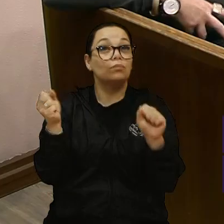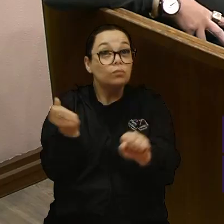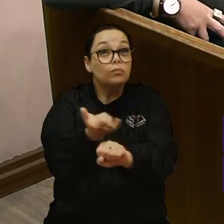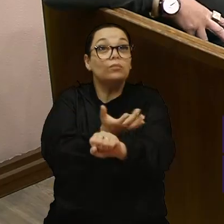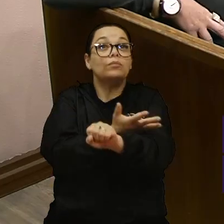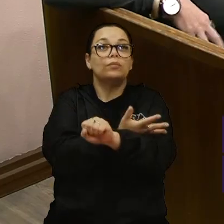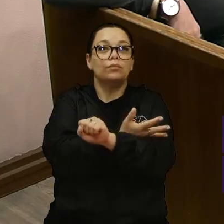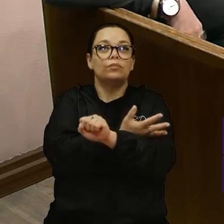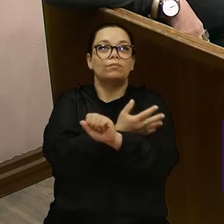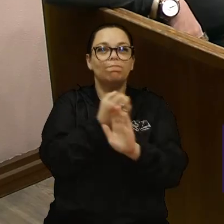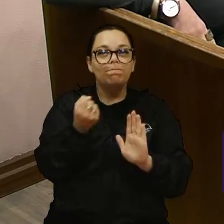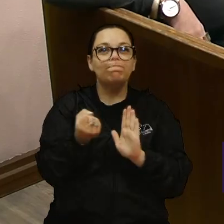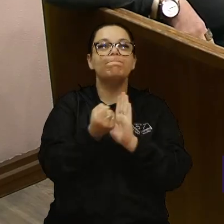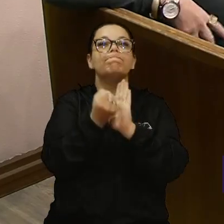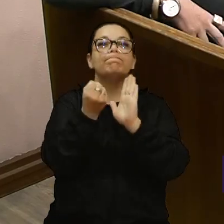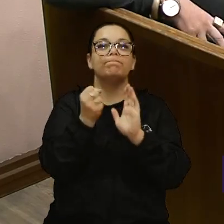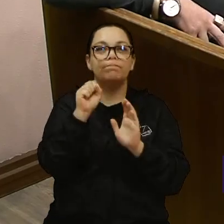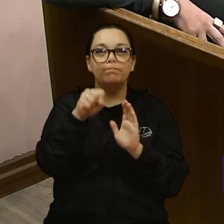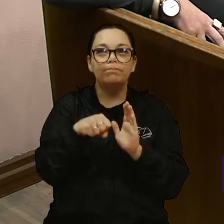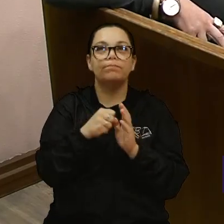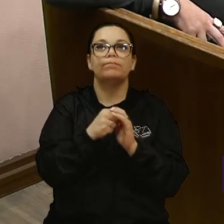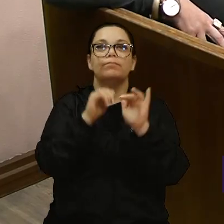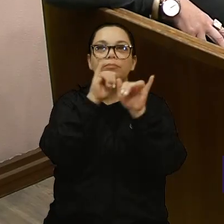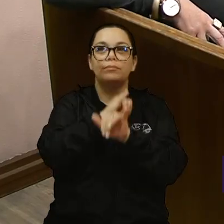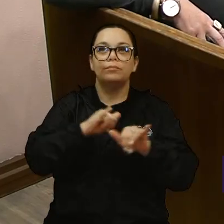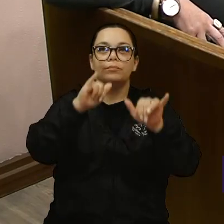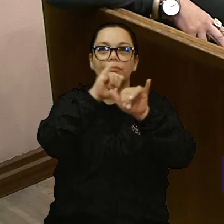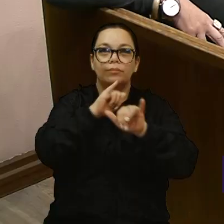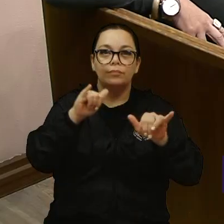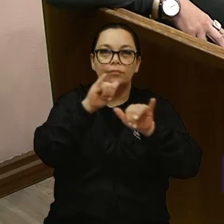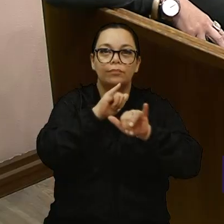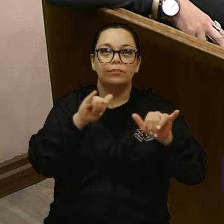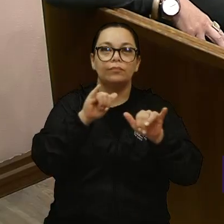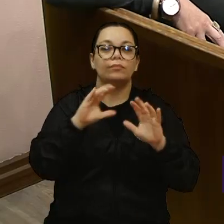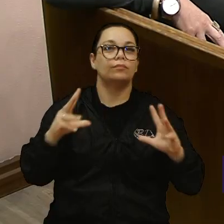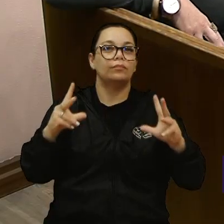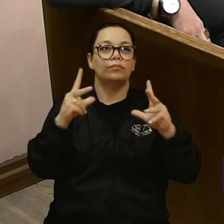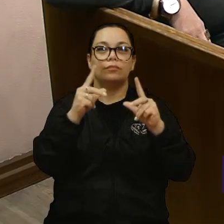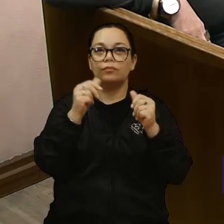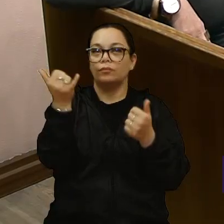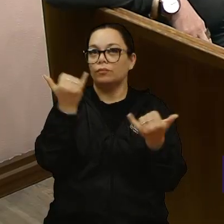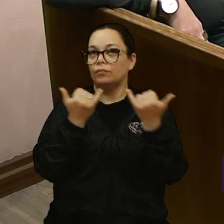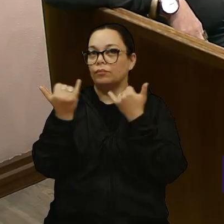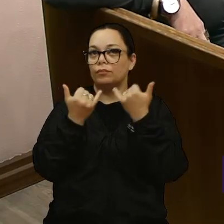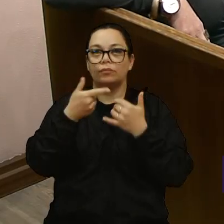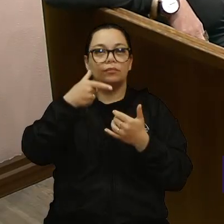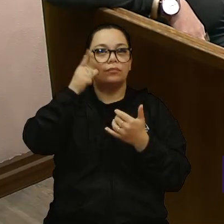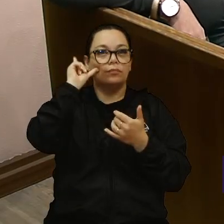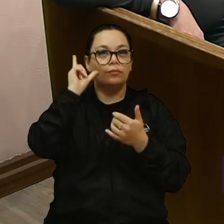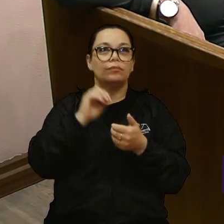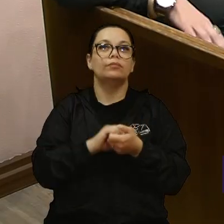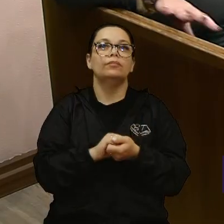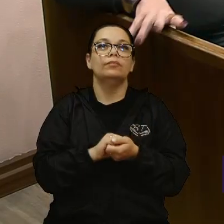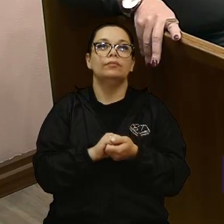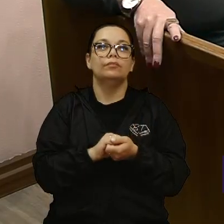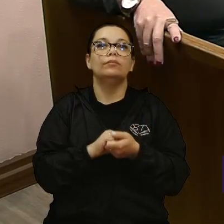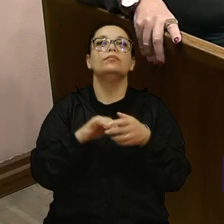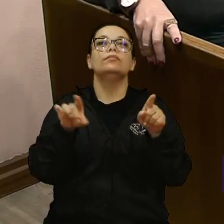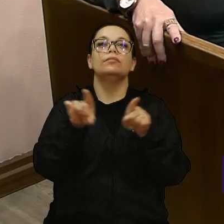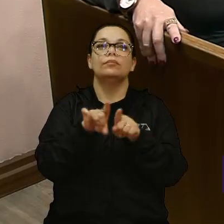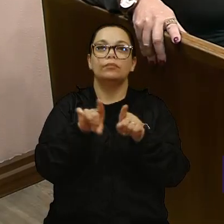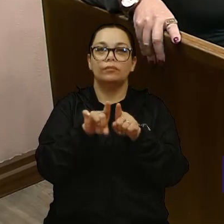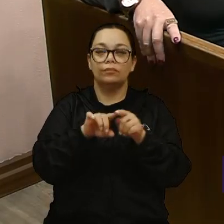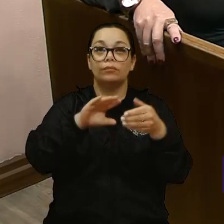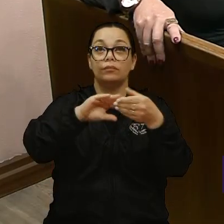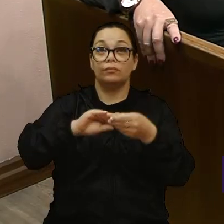emocionante, muito simbólico as declarações que a gente ouviu aqui na sessão de ontem. Quero aqui também fazer uma